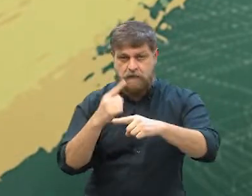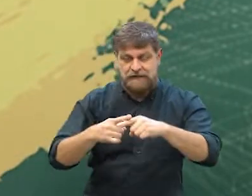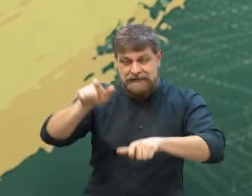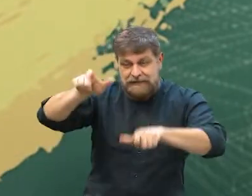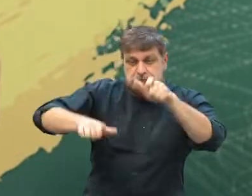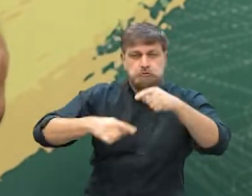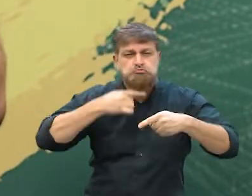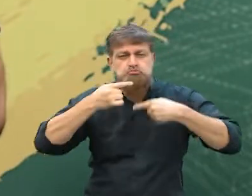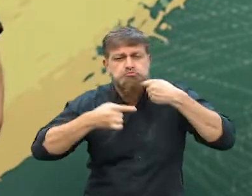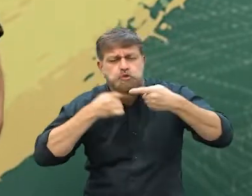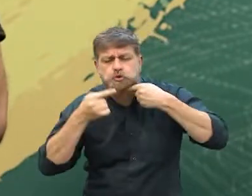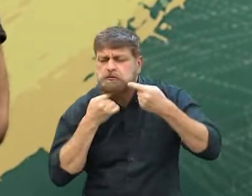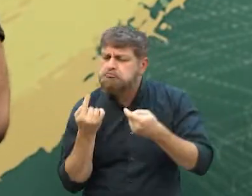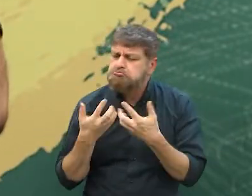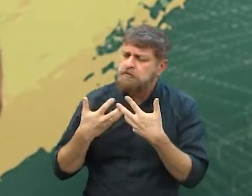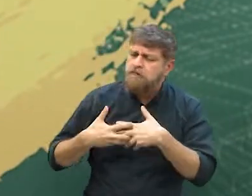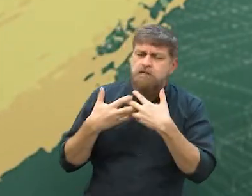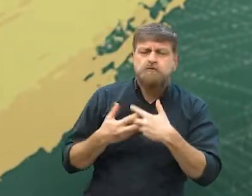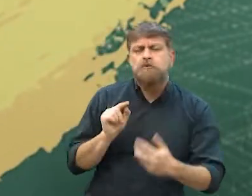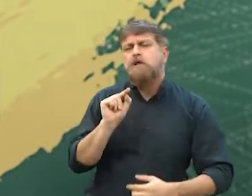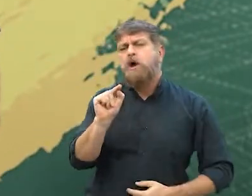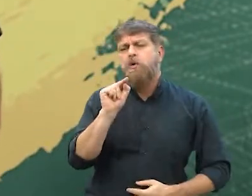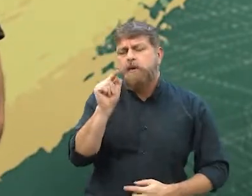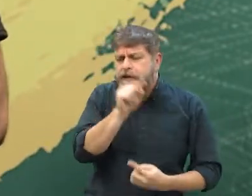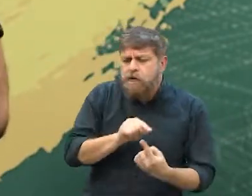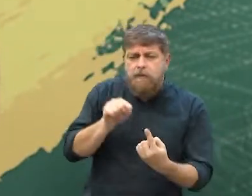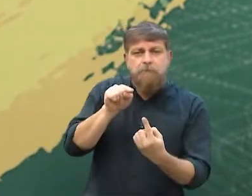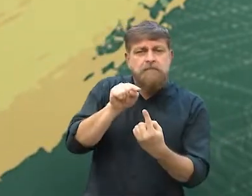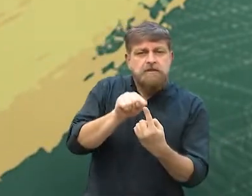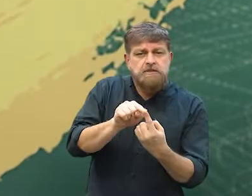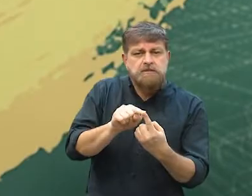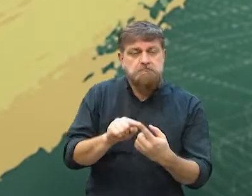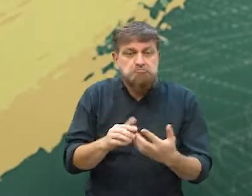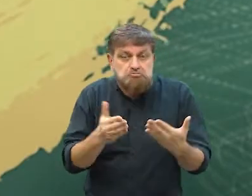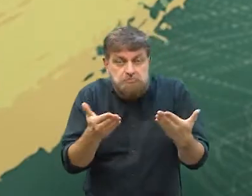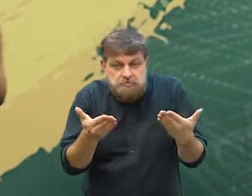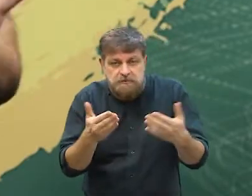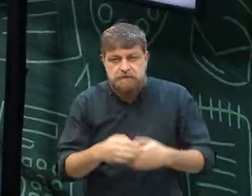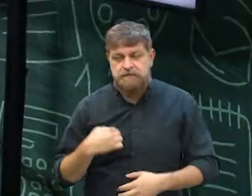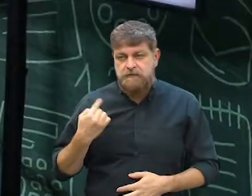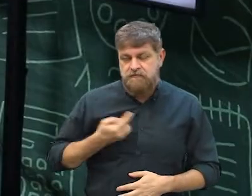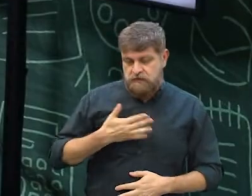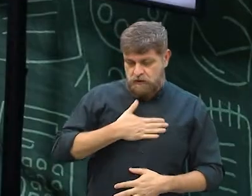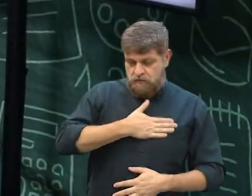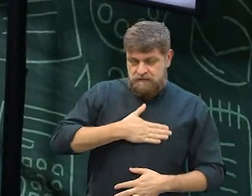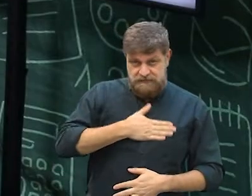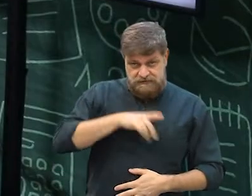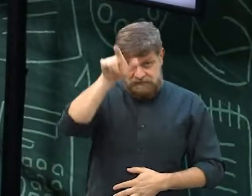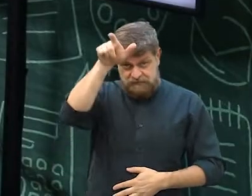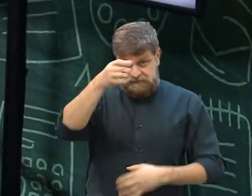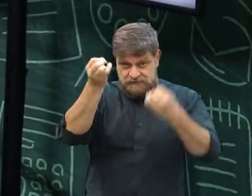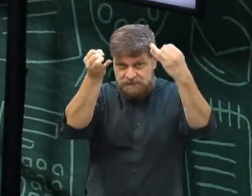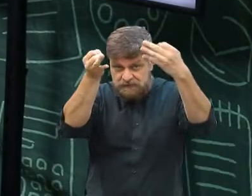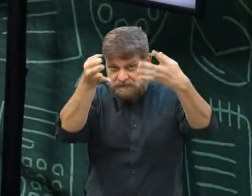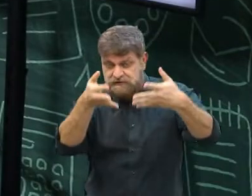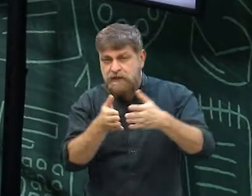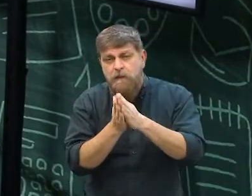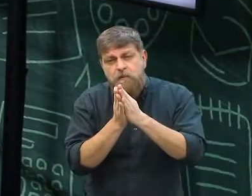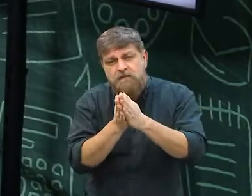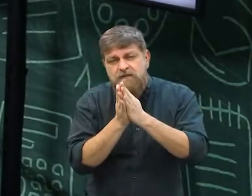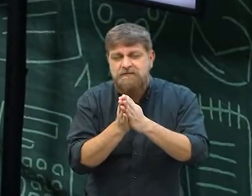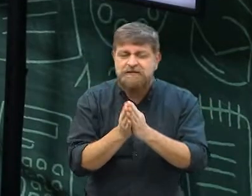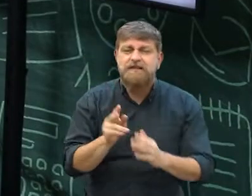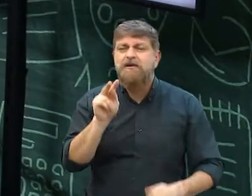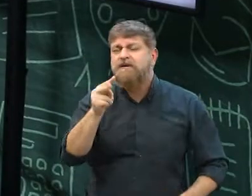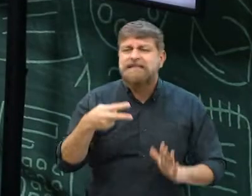tem dúvida de como funciona, como não funciona, para que serve, para que não serve. Então eu gostaria que você pudesse, para a gente, por favor,